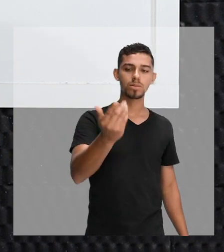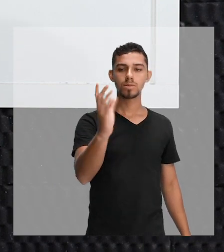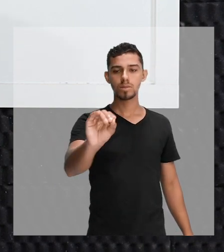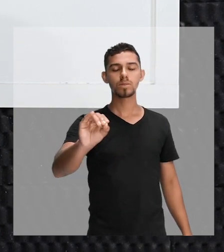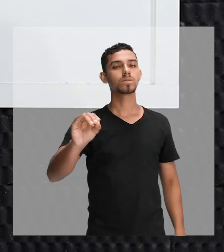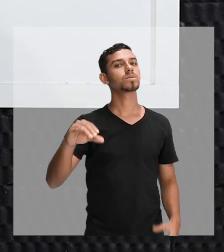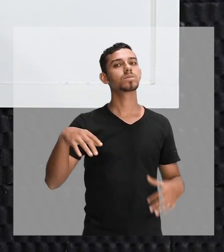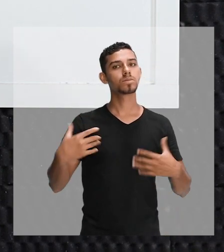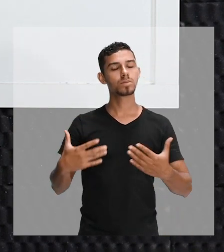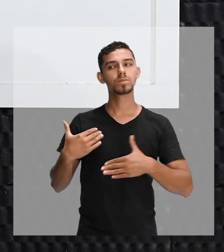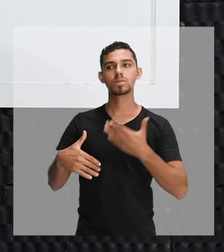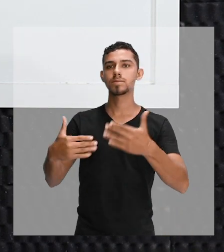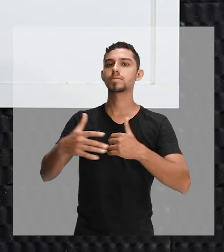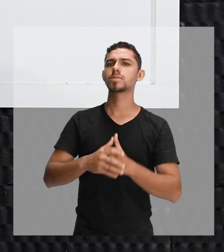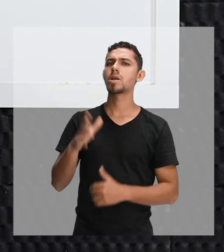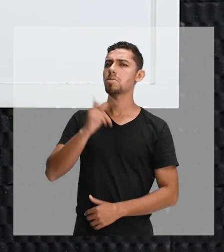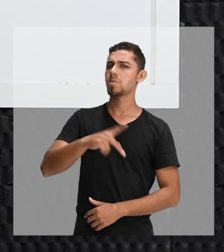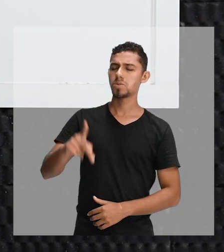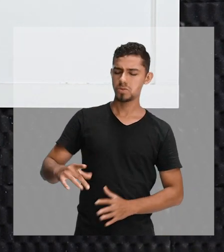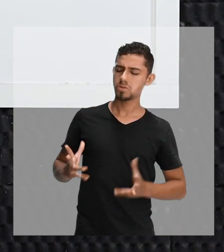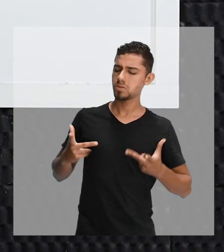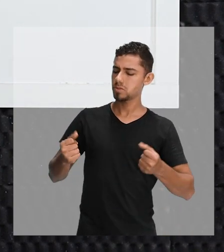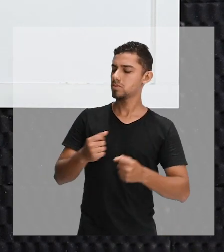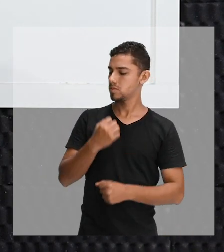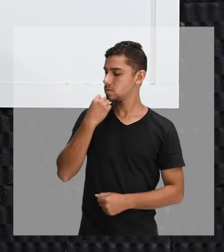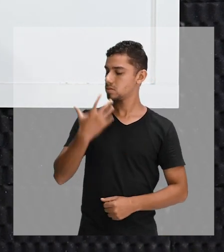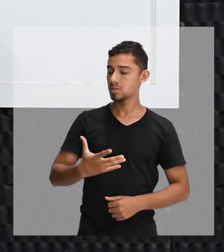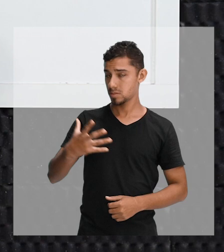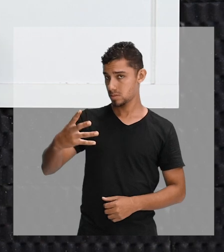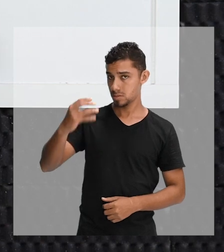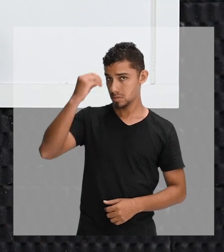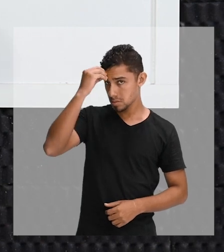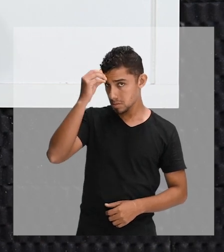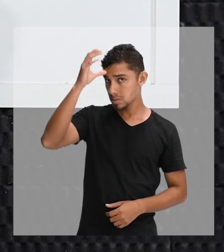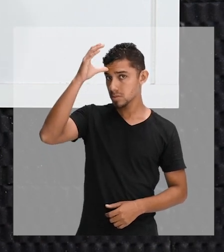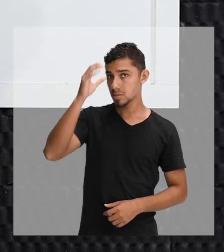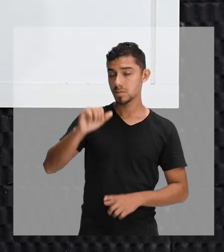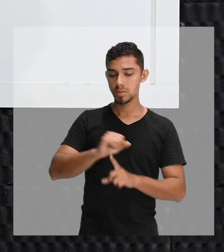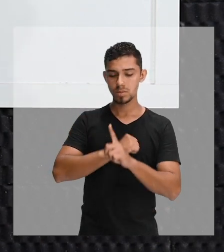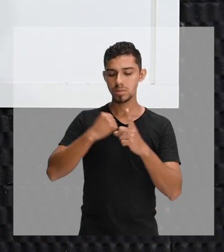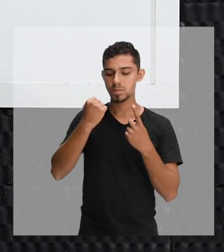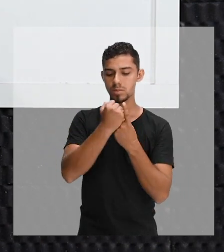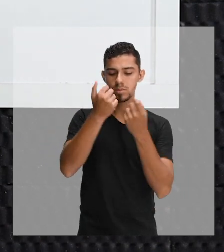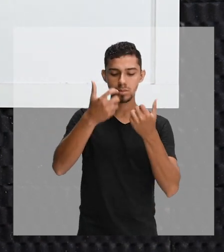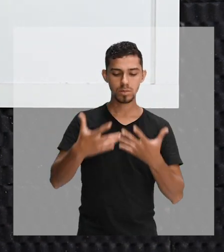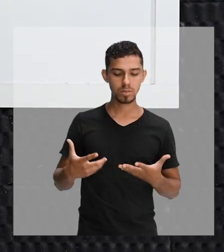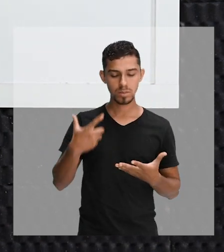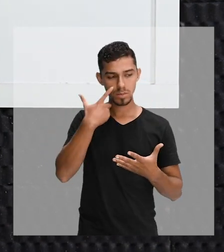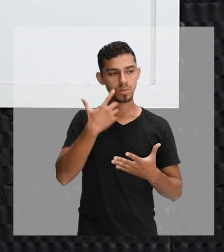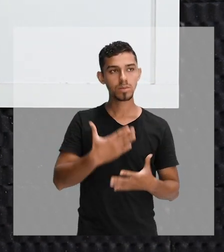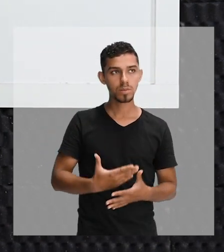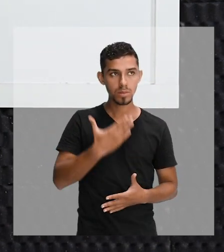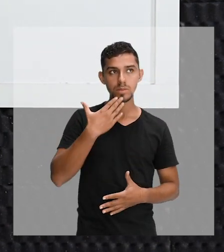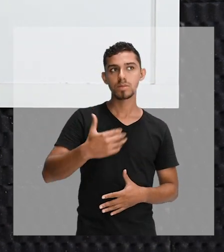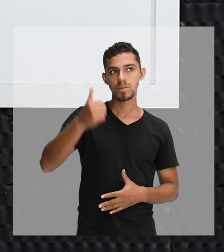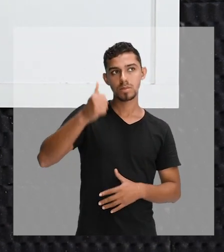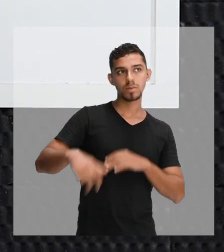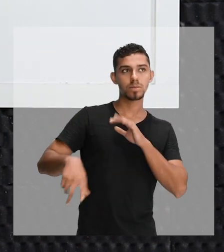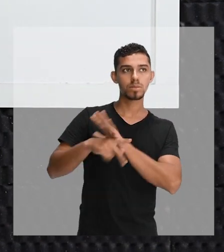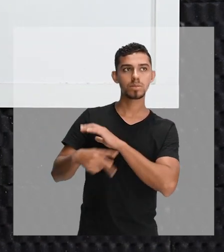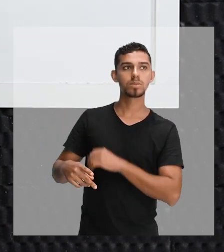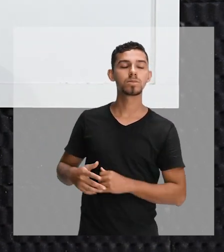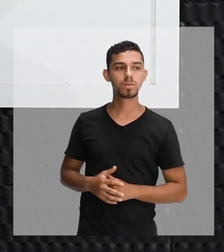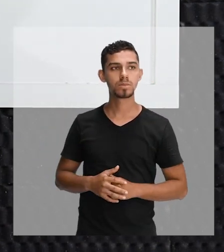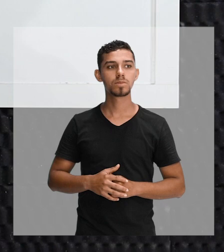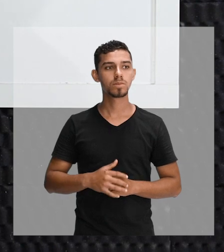tá? Nós temos aqui professores maravilhosos também para mostrar isso para vocês. Na sociologia depois. A sociologia vai explicar isso bem melhor, que aí já é deles, não é